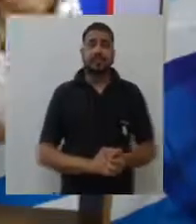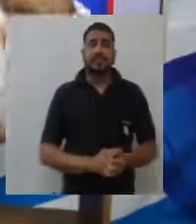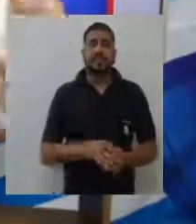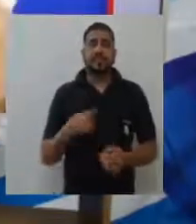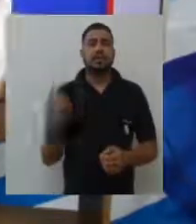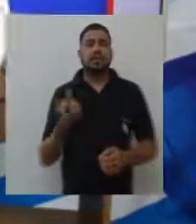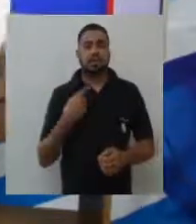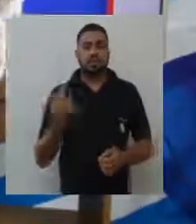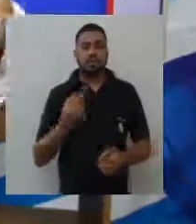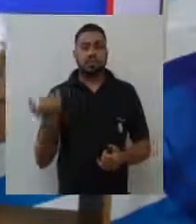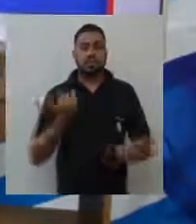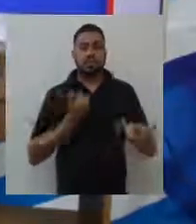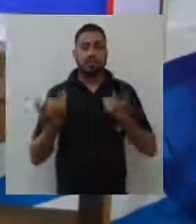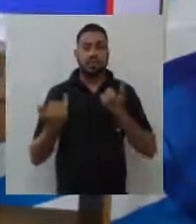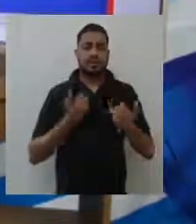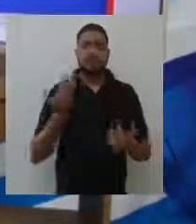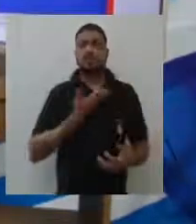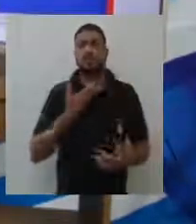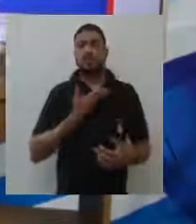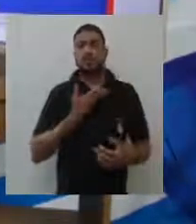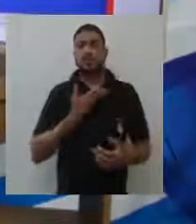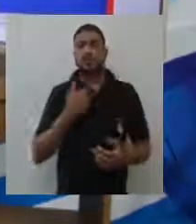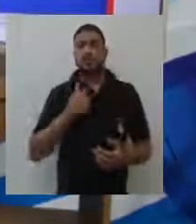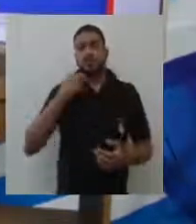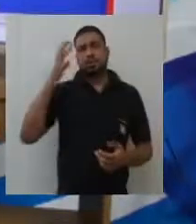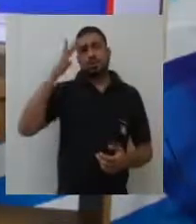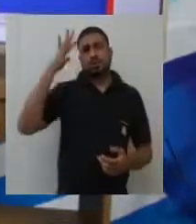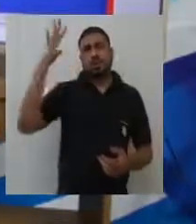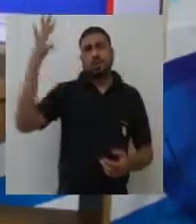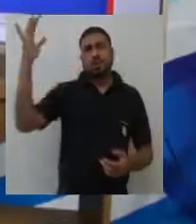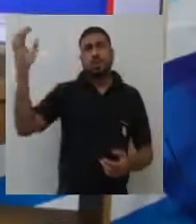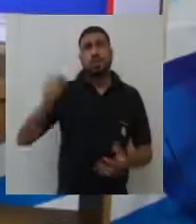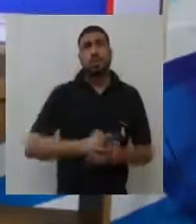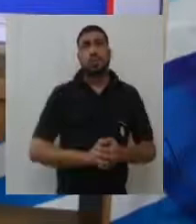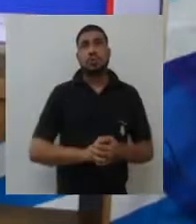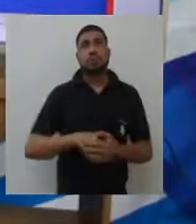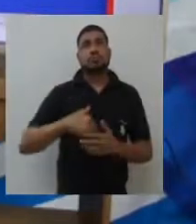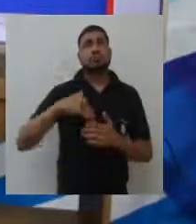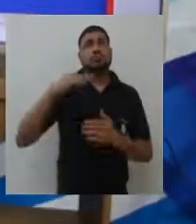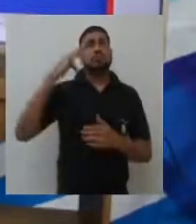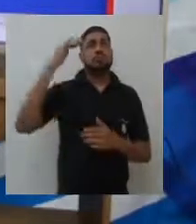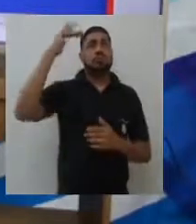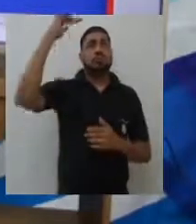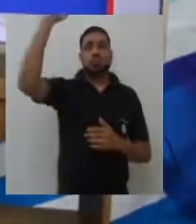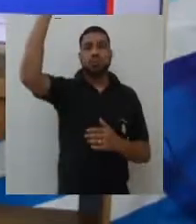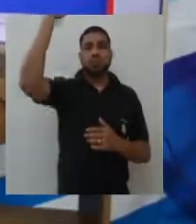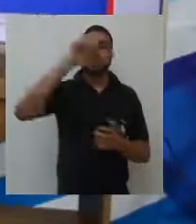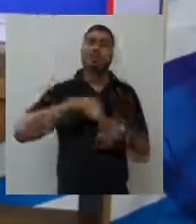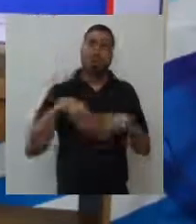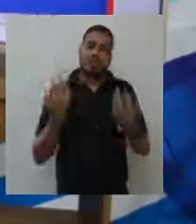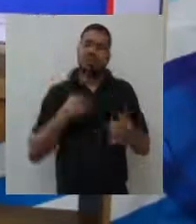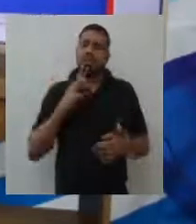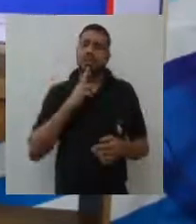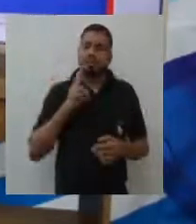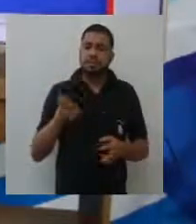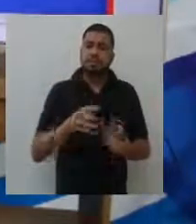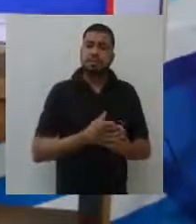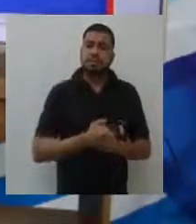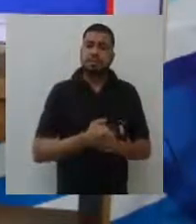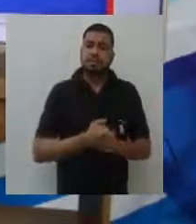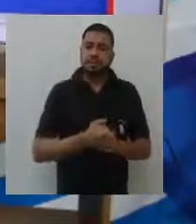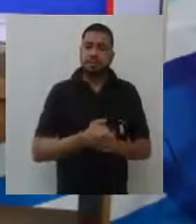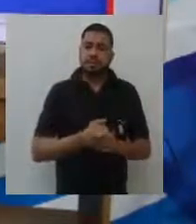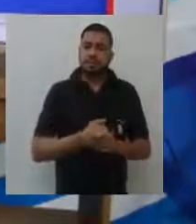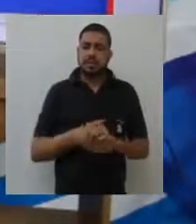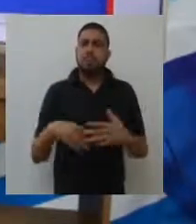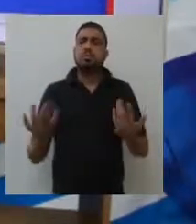todos dizem para mim, meus colegas, que eu sonho muito alto. Eu tenho uma mania de sonhar alto. E eu os respondo da seguinte maneira. O